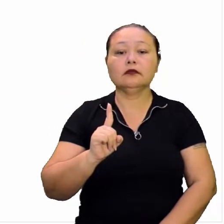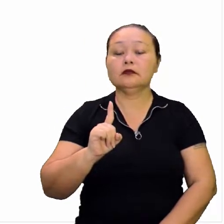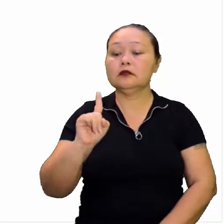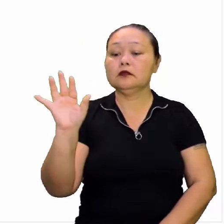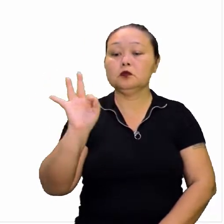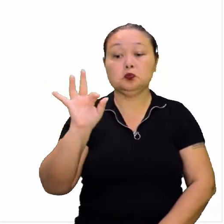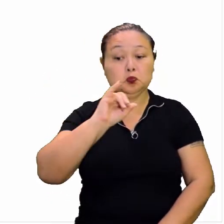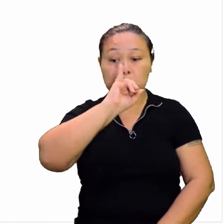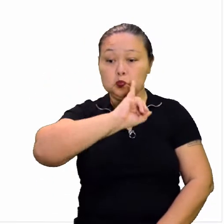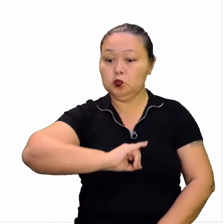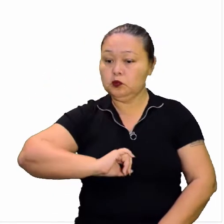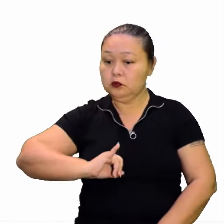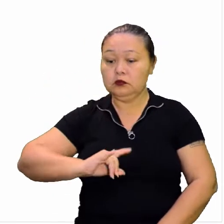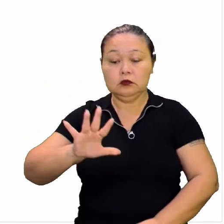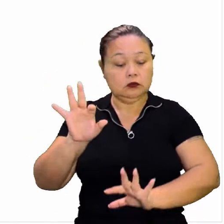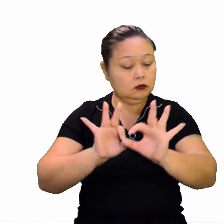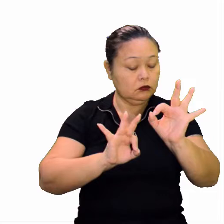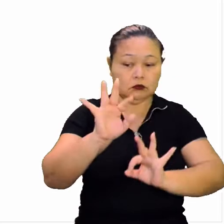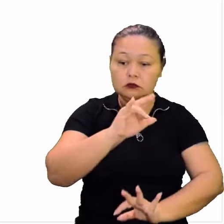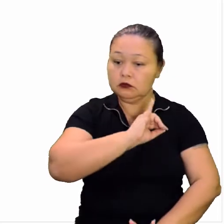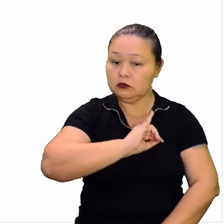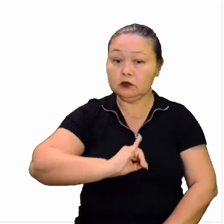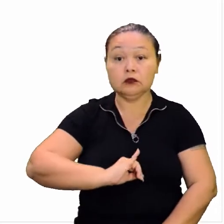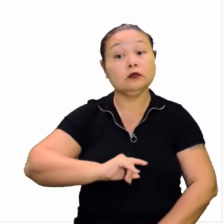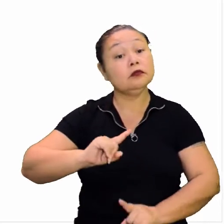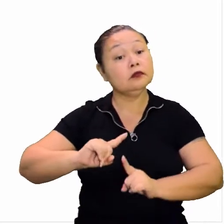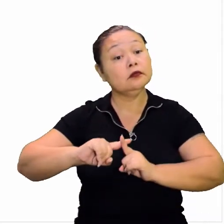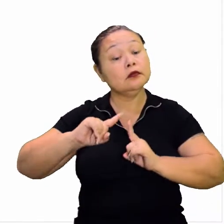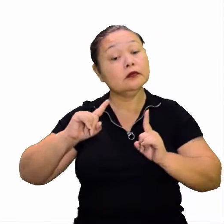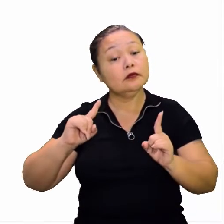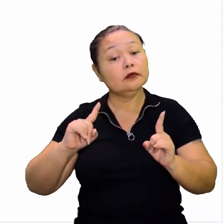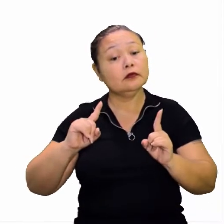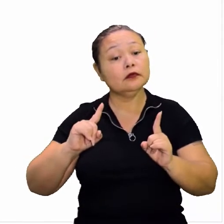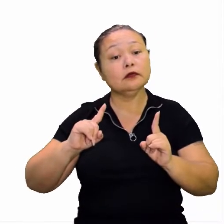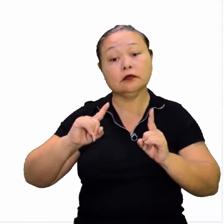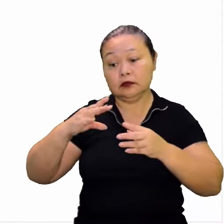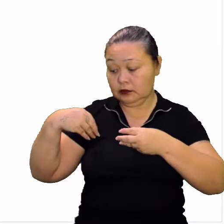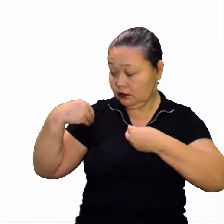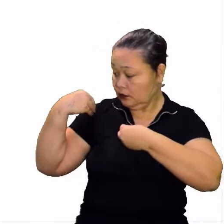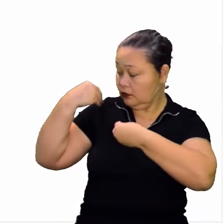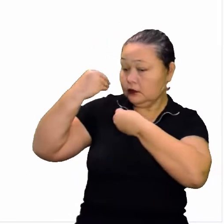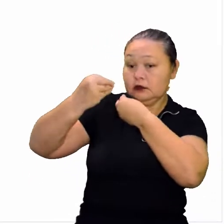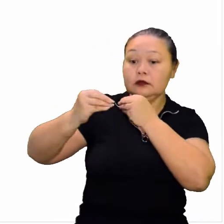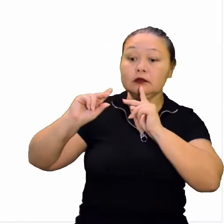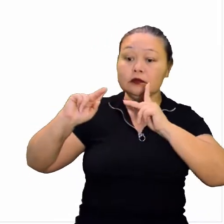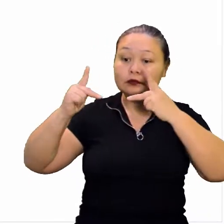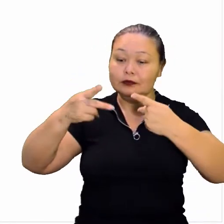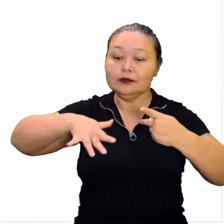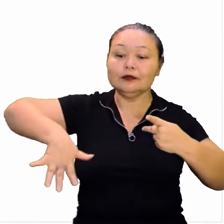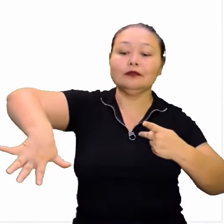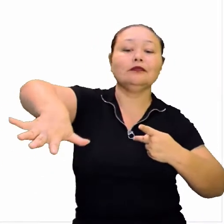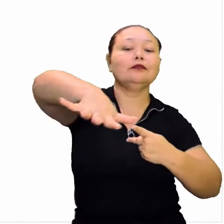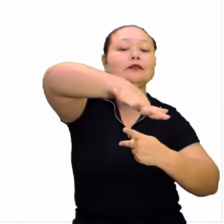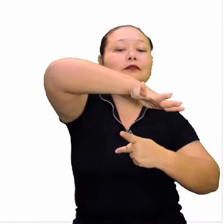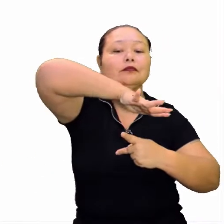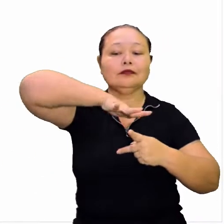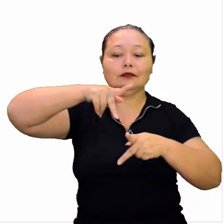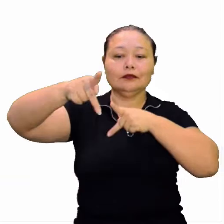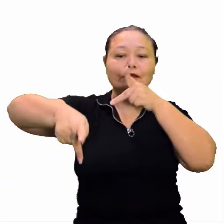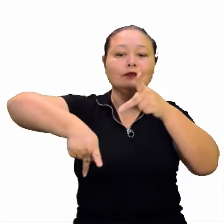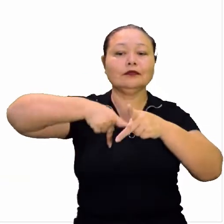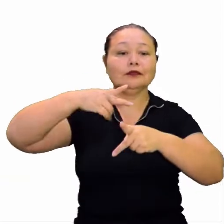construíram um império. Porém, portanto, todavia, transmitiram à humanidade